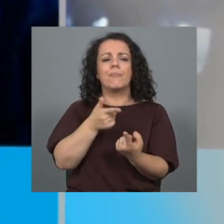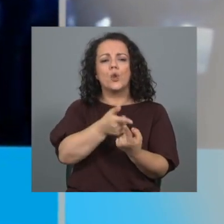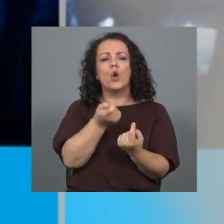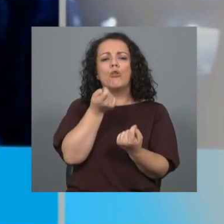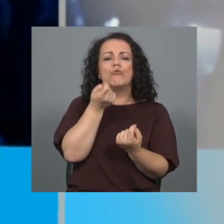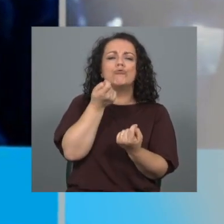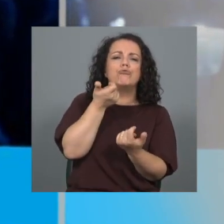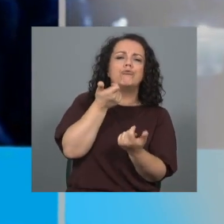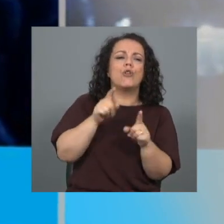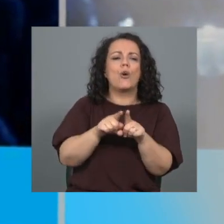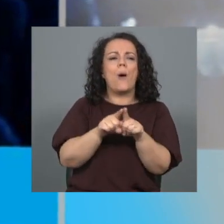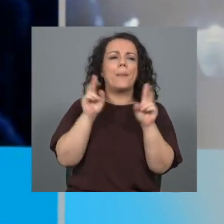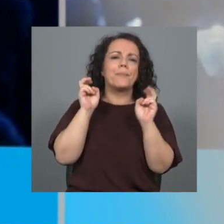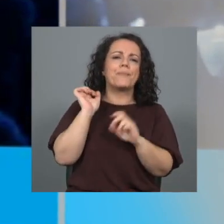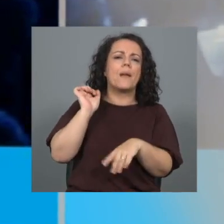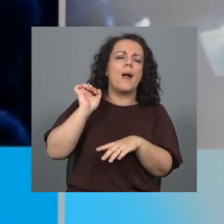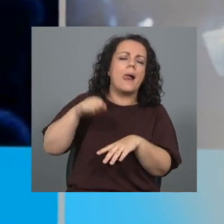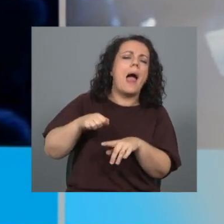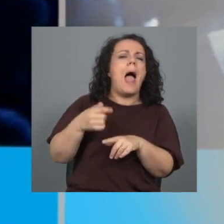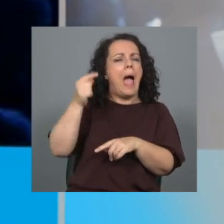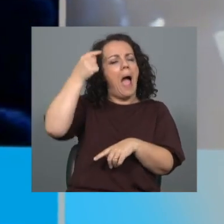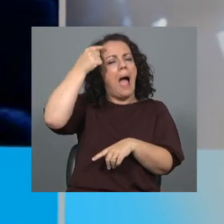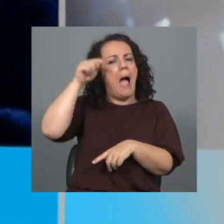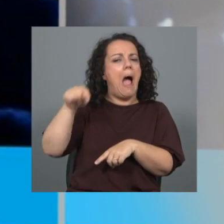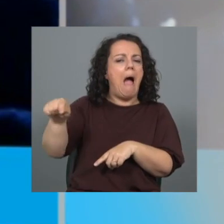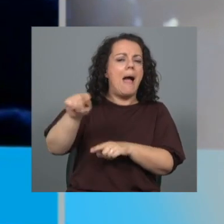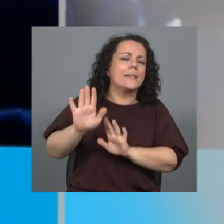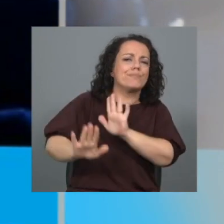ignorando ou empurrando com a barriga as situações que ali